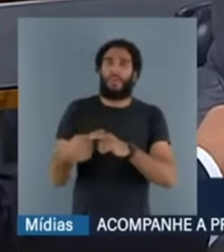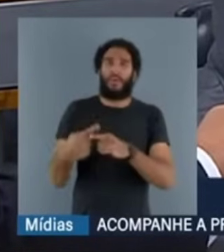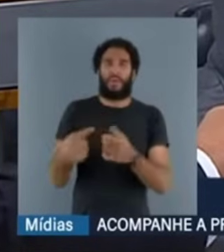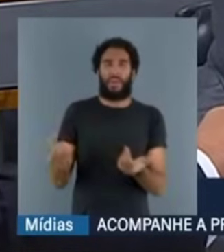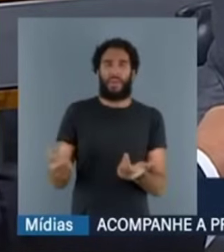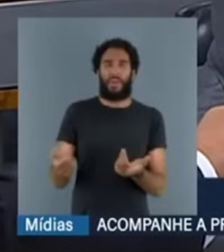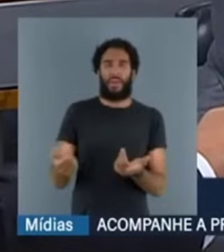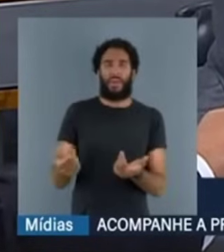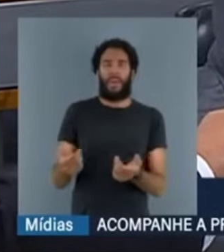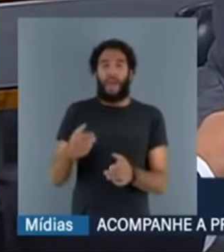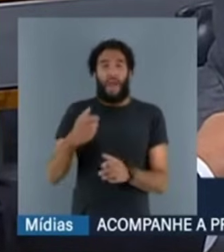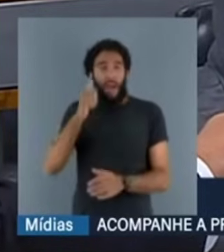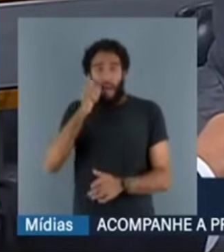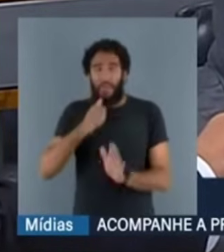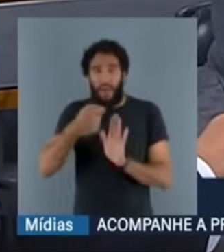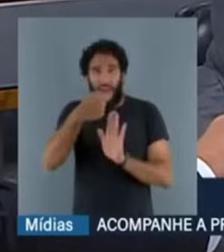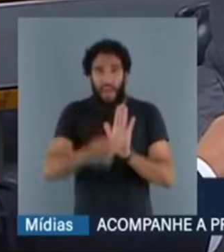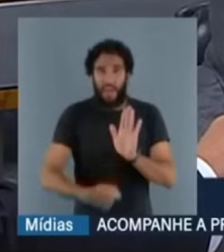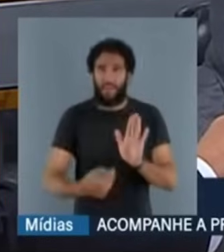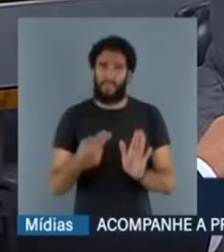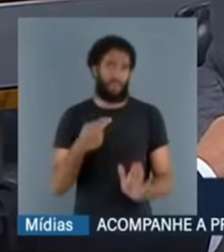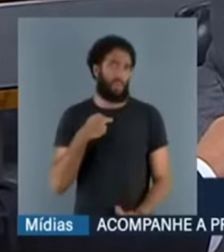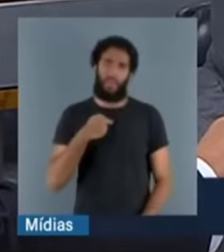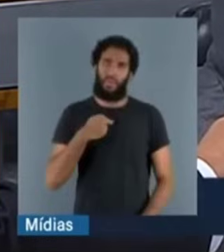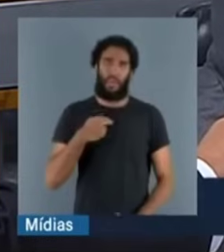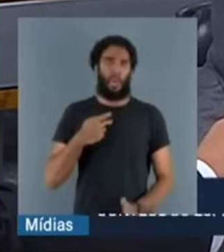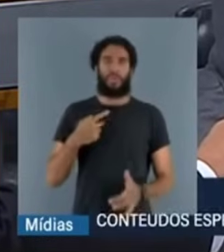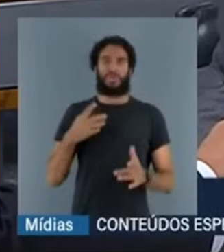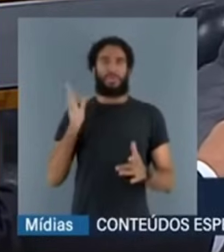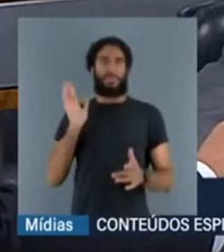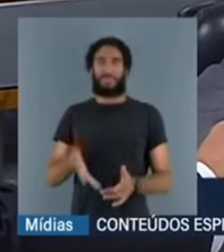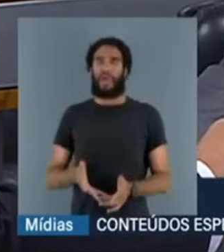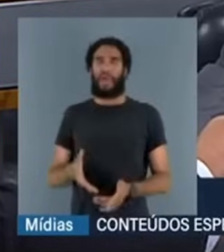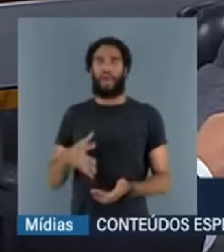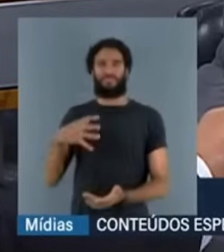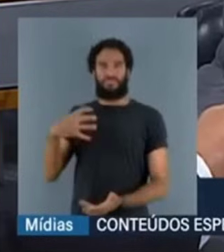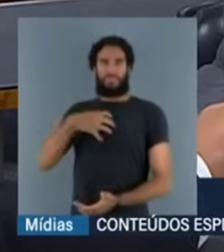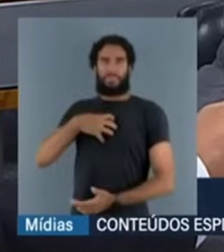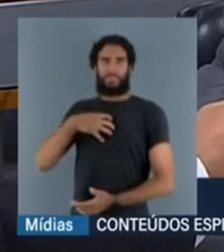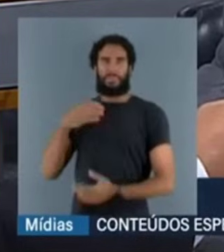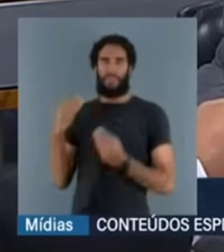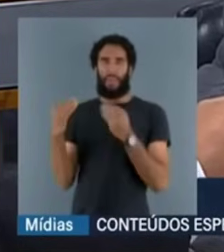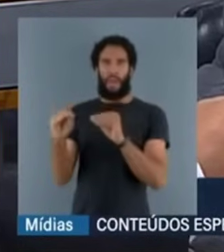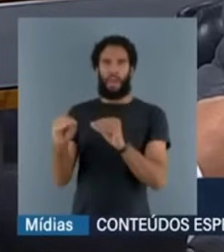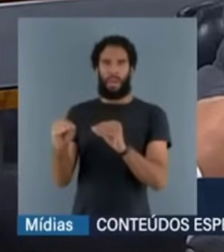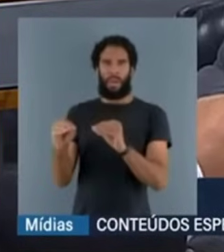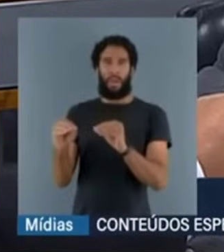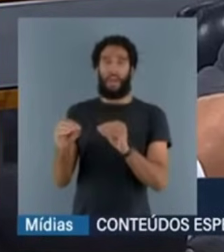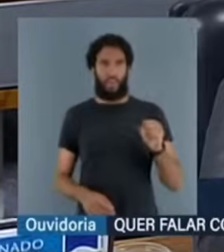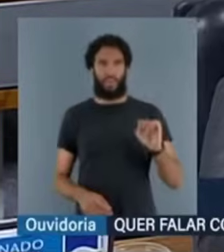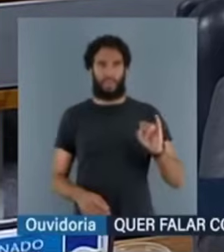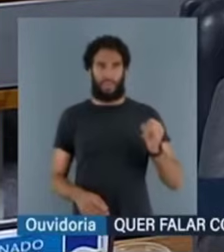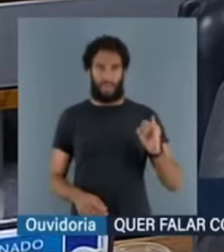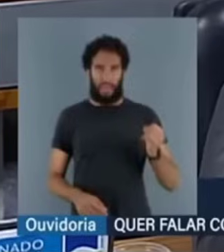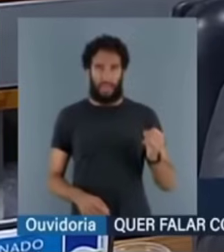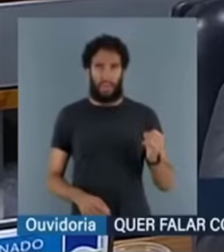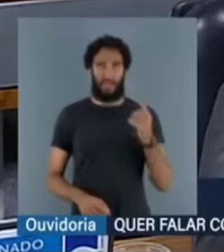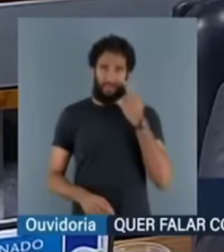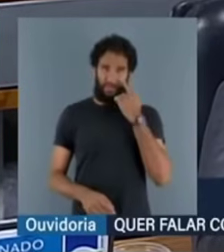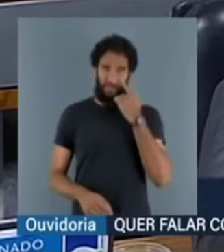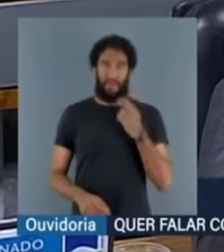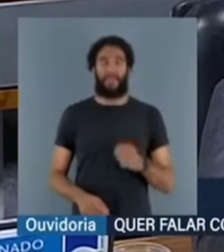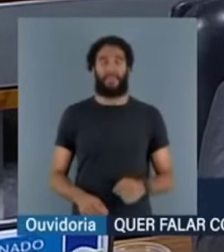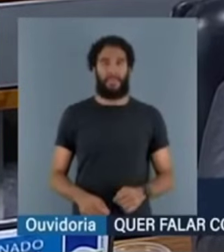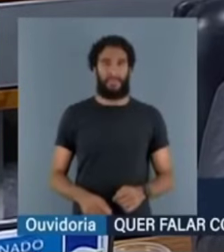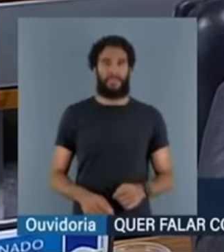posição? Ela não pode vir com o relatório pronto ou a posição pronta. Ela é relatora para relatar. Olha só, presidente,